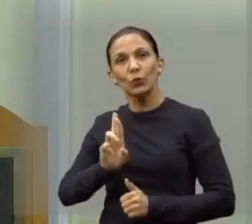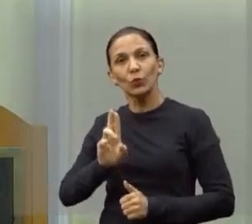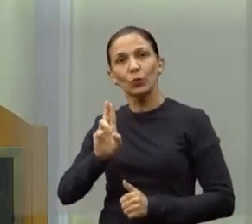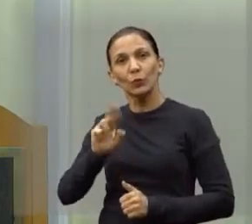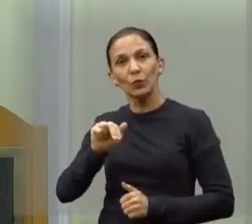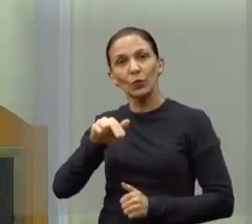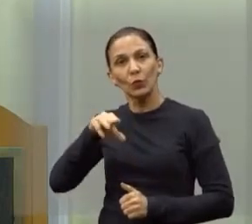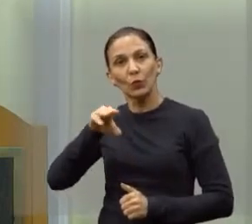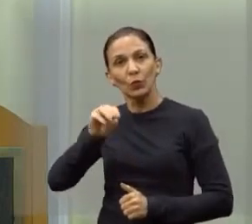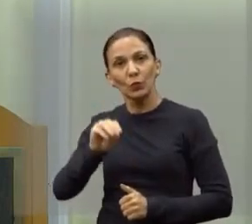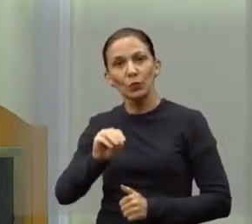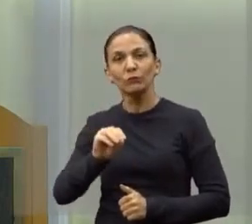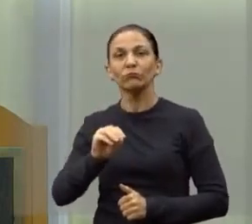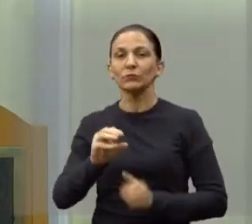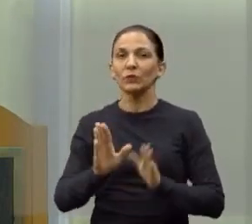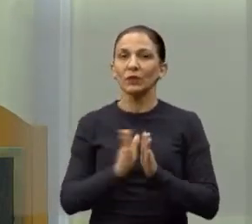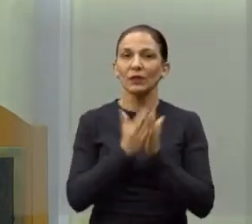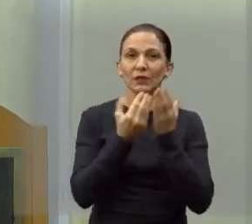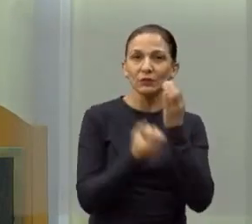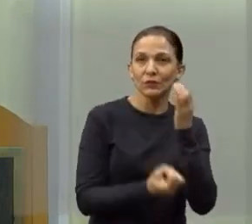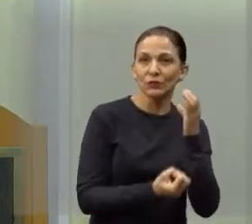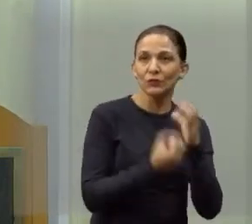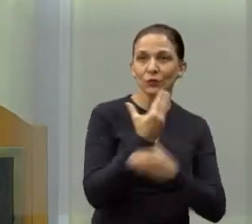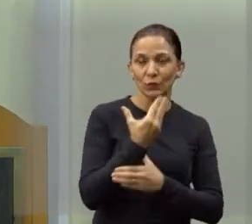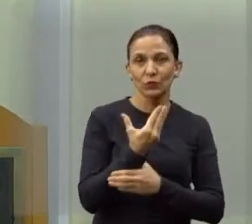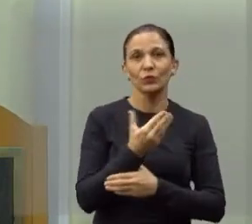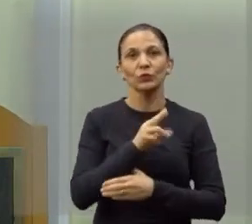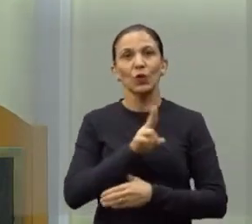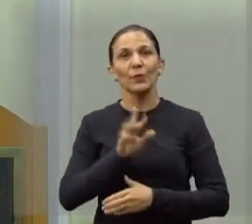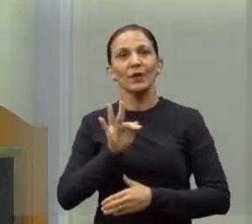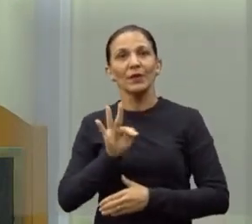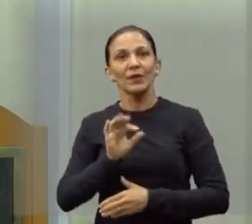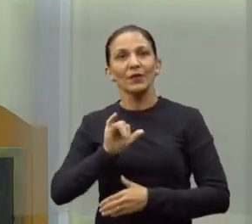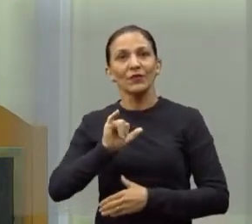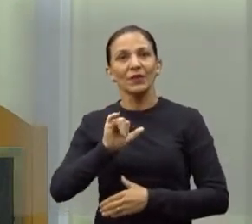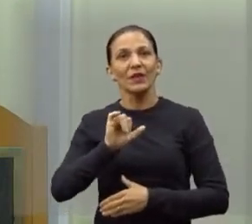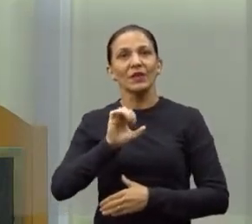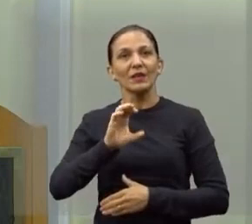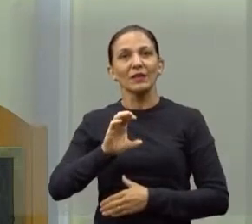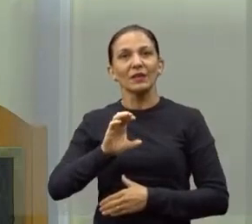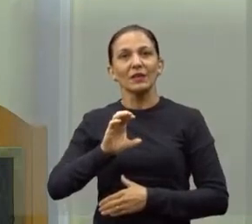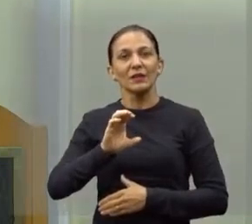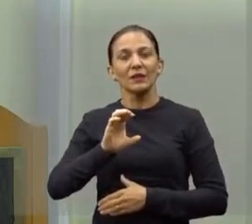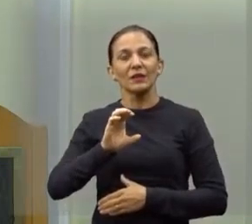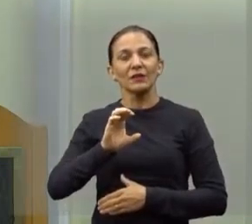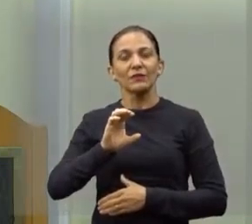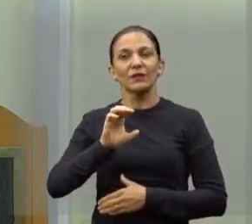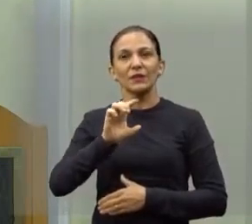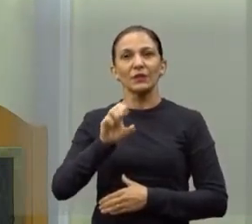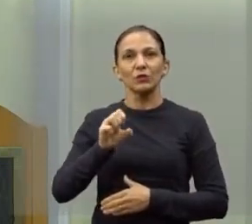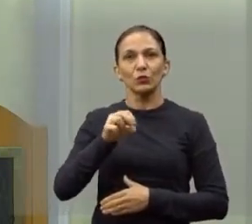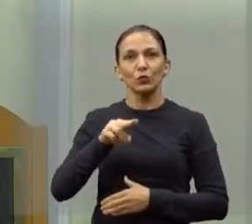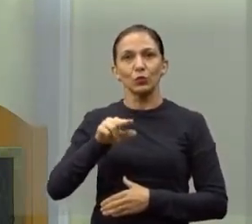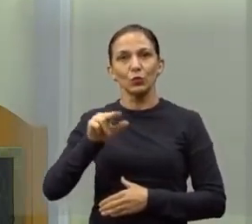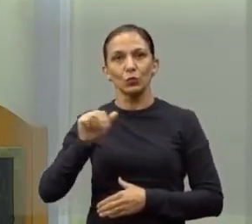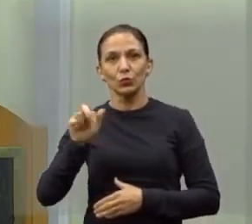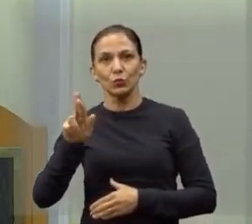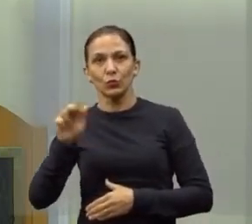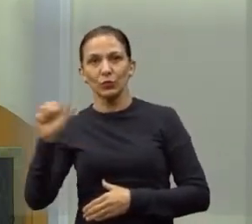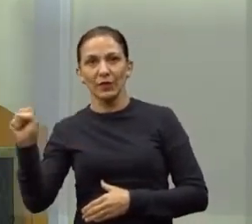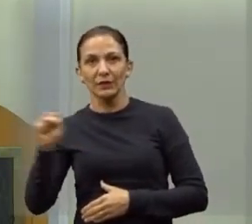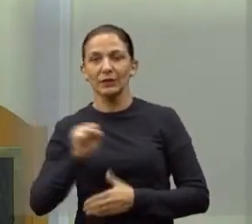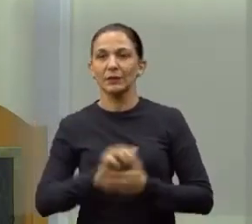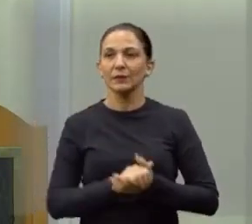da cidade, que vai lançar o seu livro chamado Fissuras, muito provavelmente no dia 6 de maio, na Biblioteca